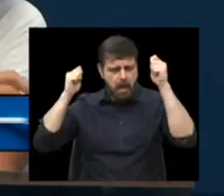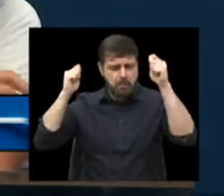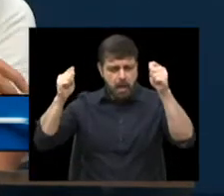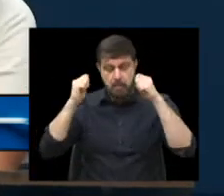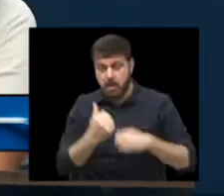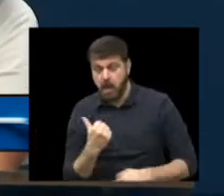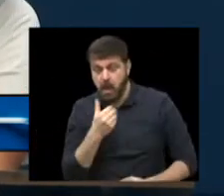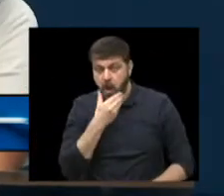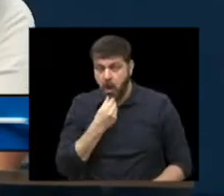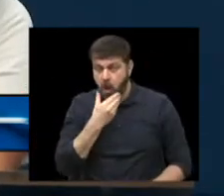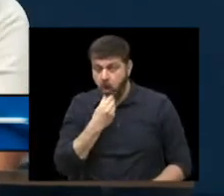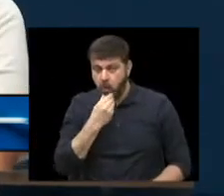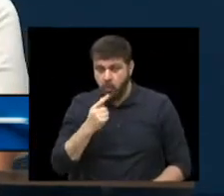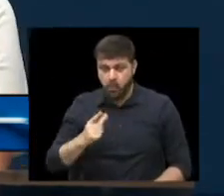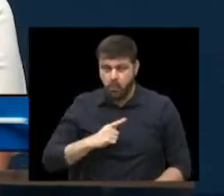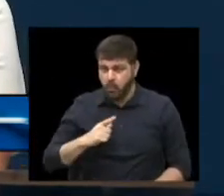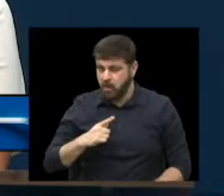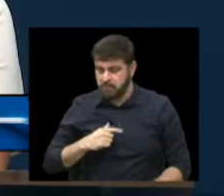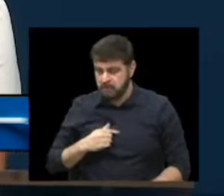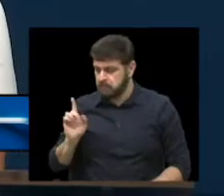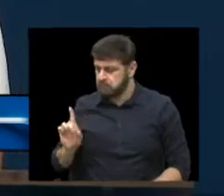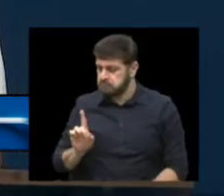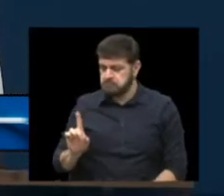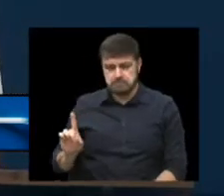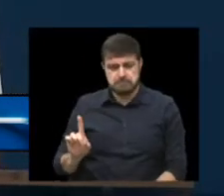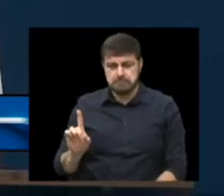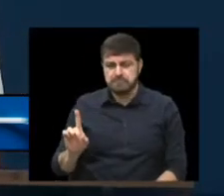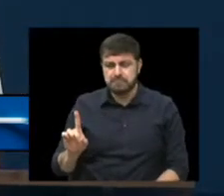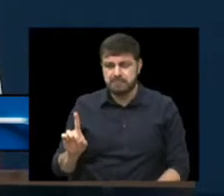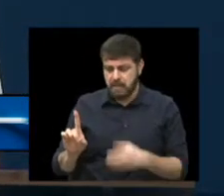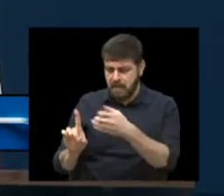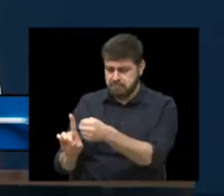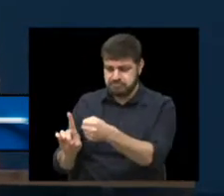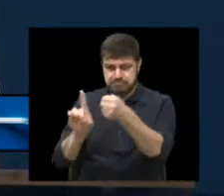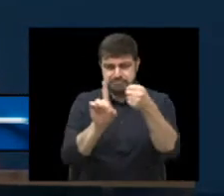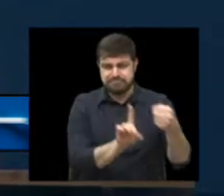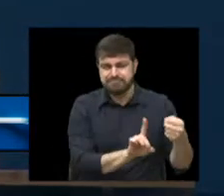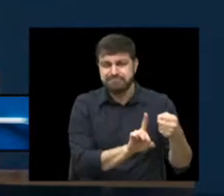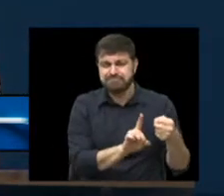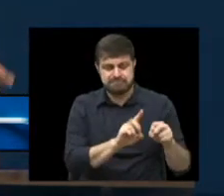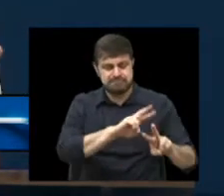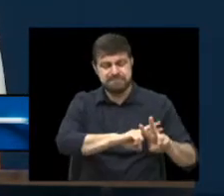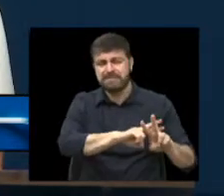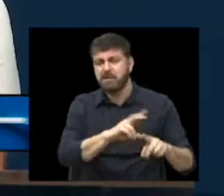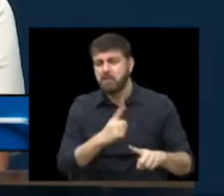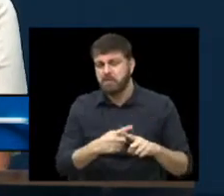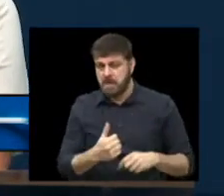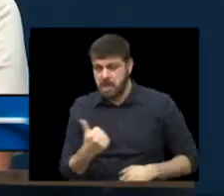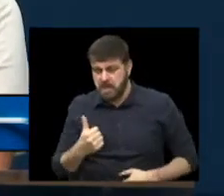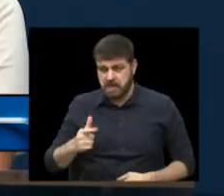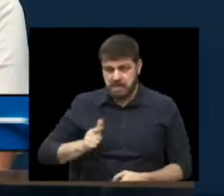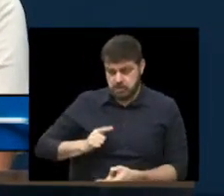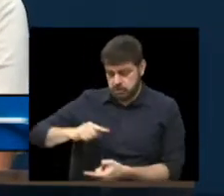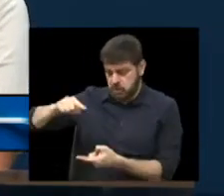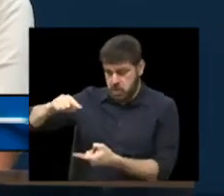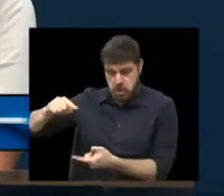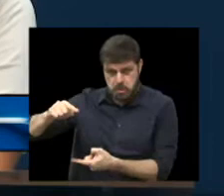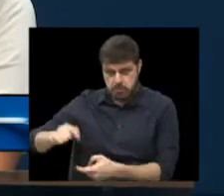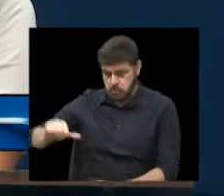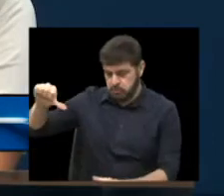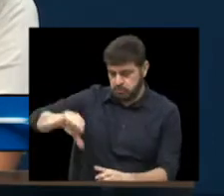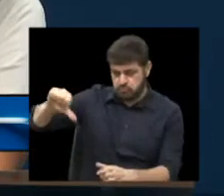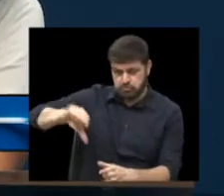não tivesse nenhuma relação com os protestos. Ele foi preso sob o argumento de que pinho-sol e água sanitária seriam